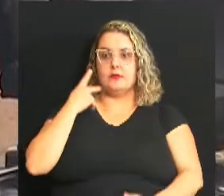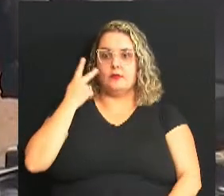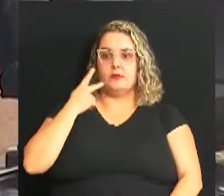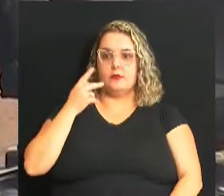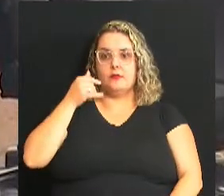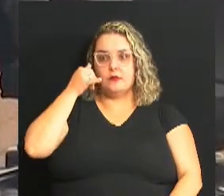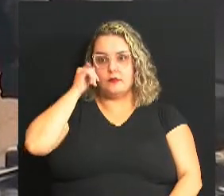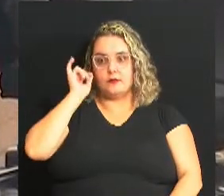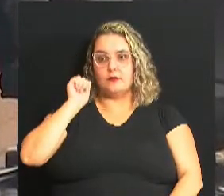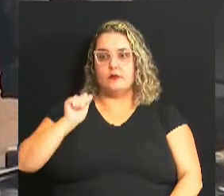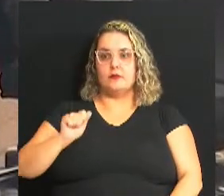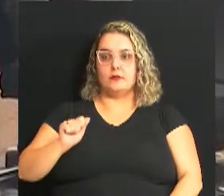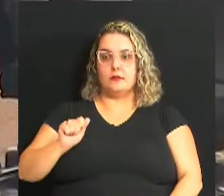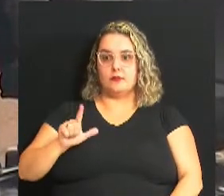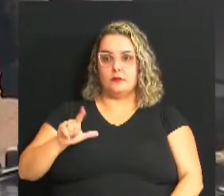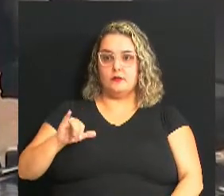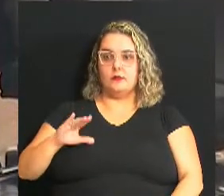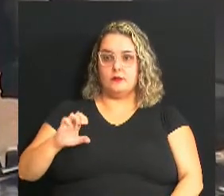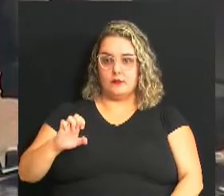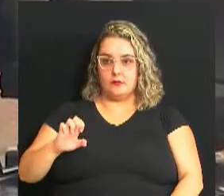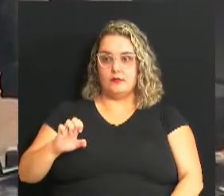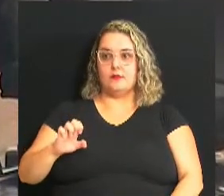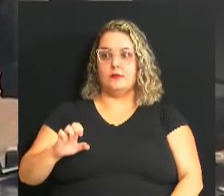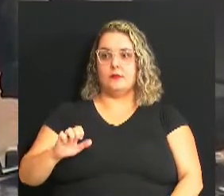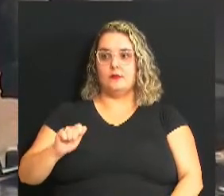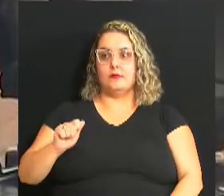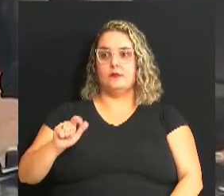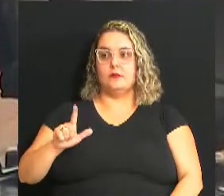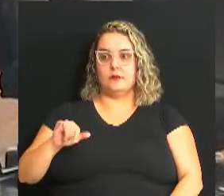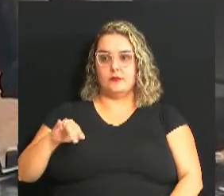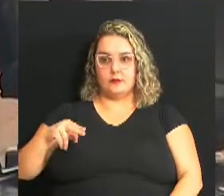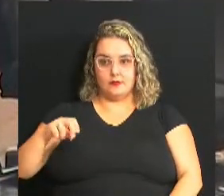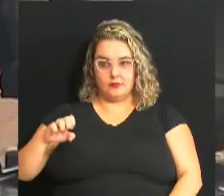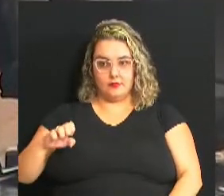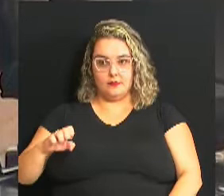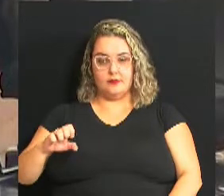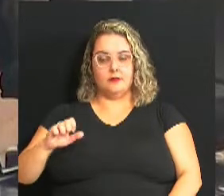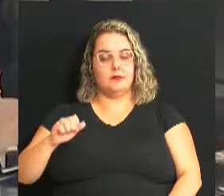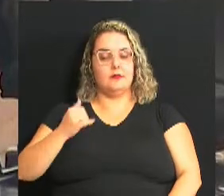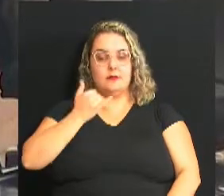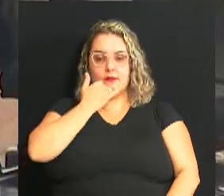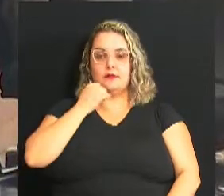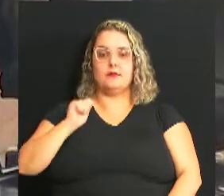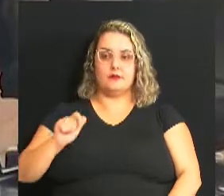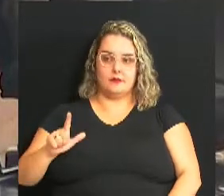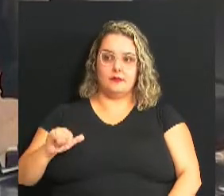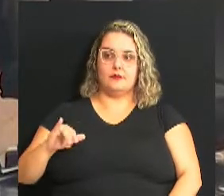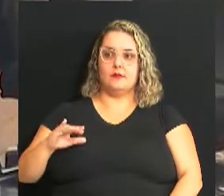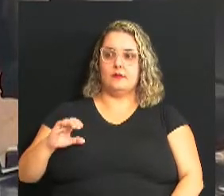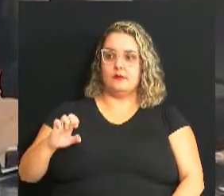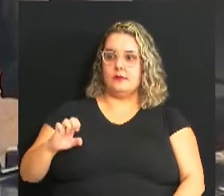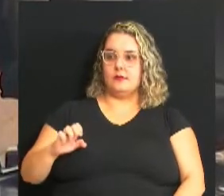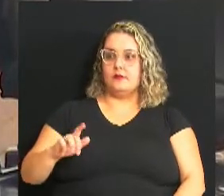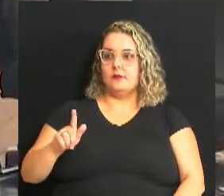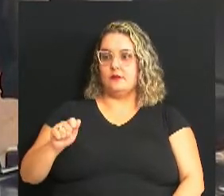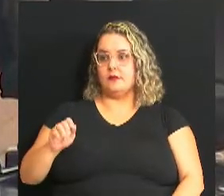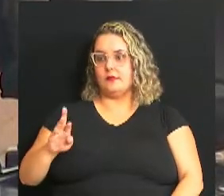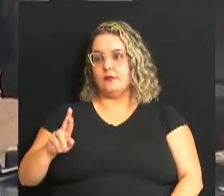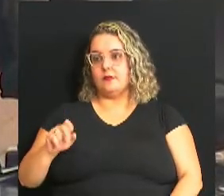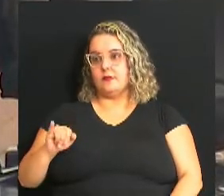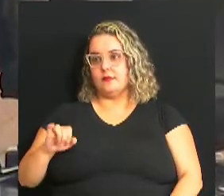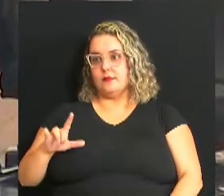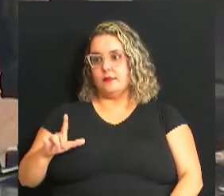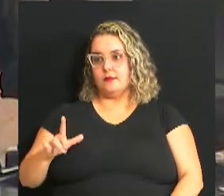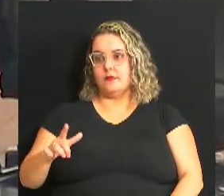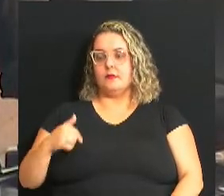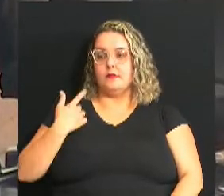Búfalo, Alice, do Grupo Matula, Gabriel, né, nosso diretor.